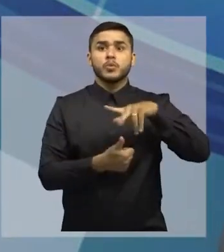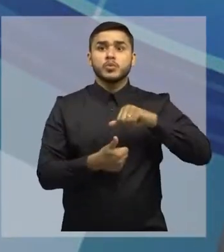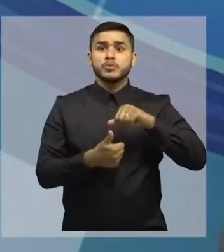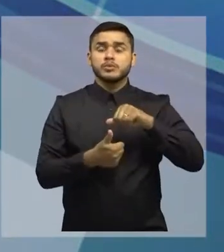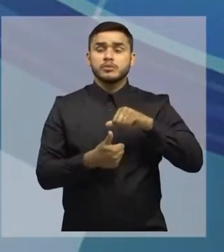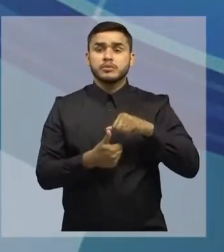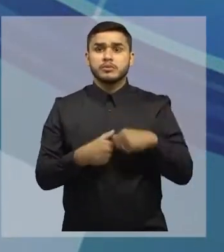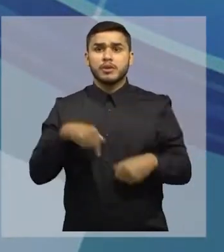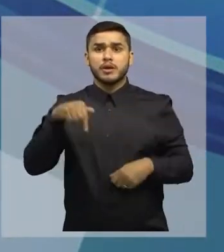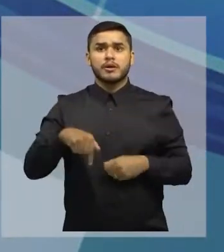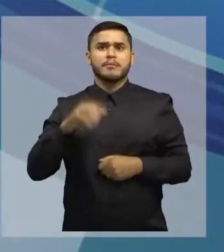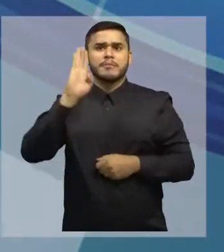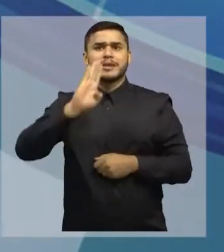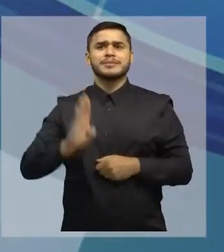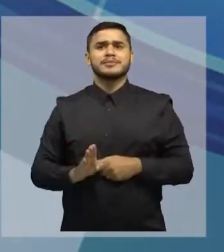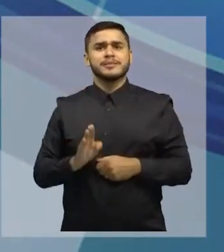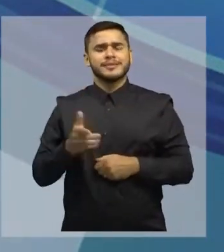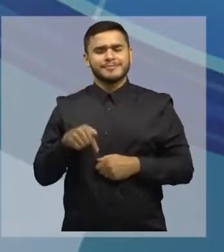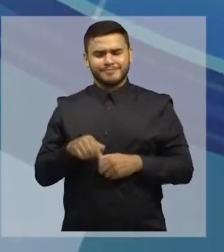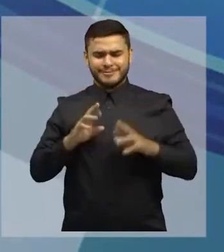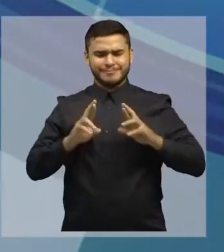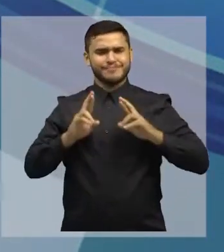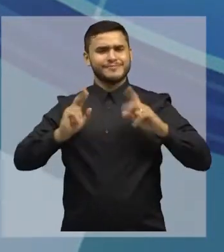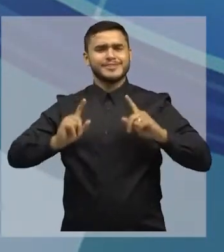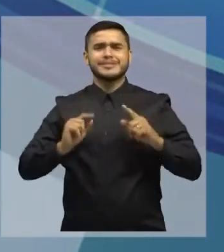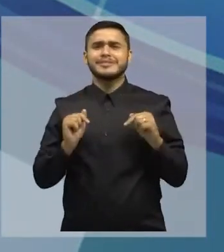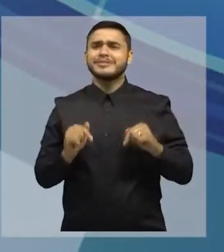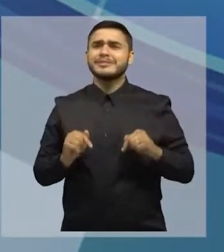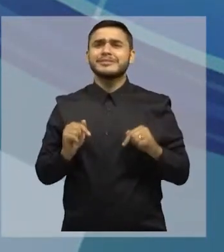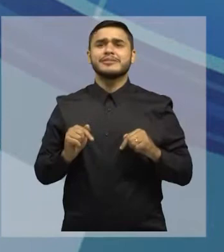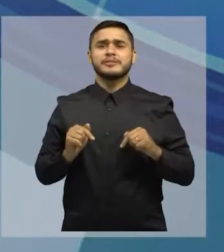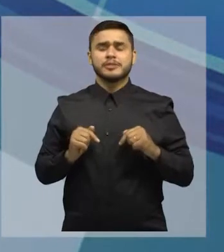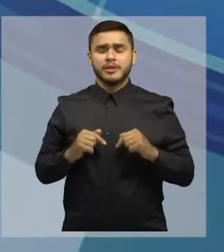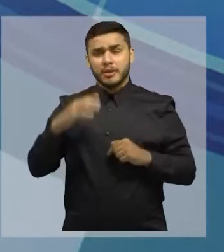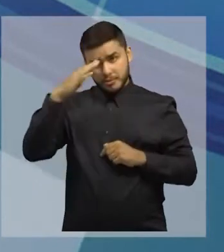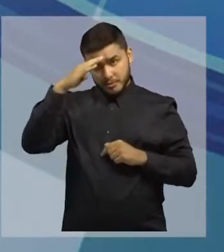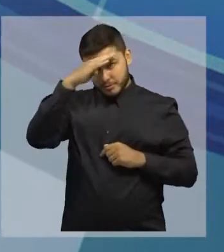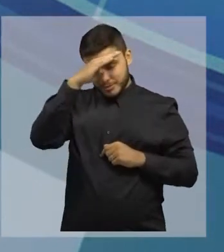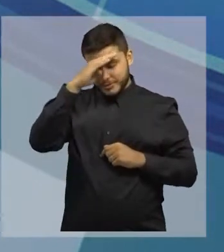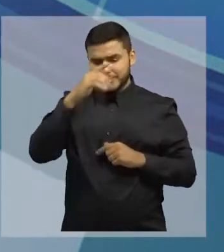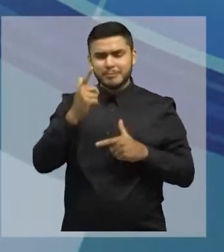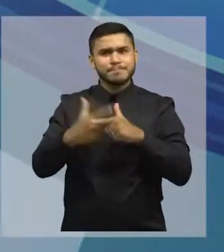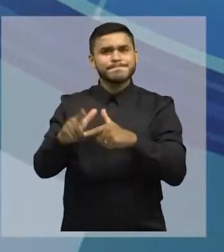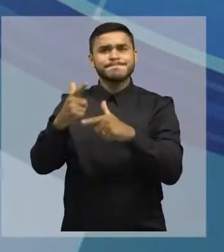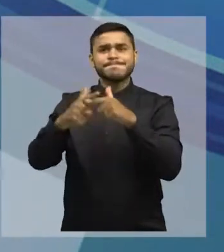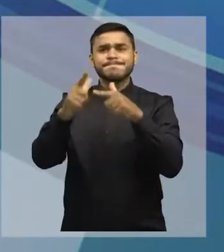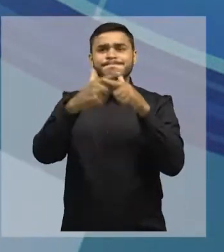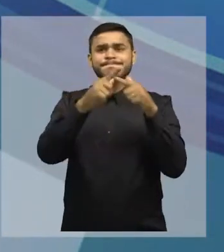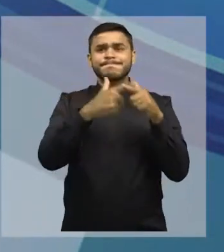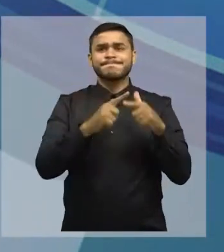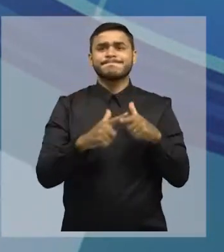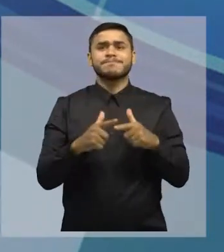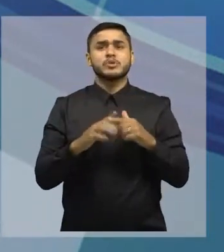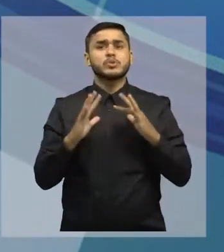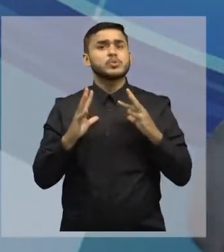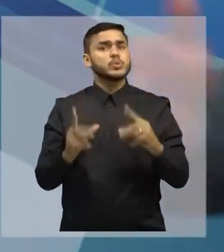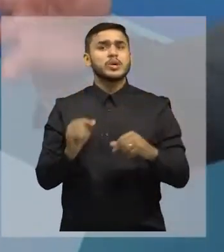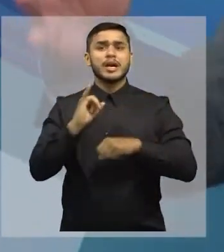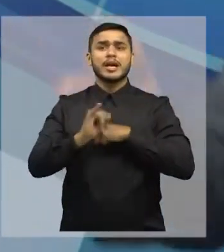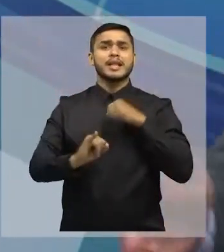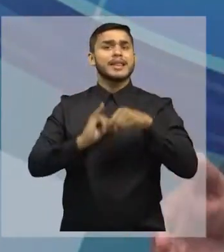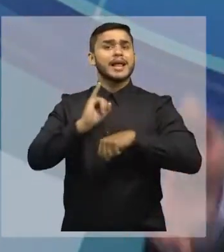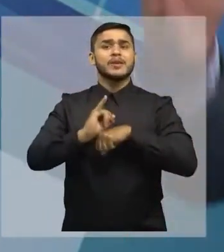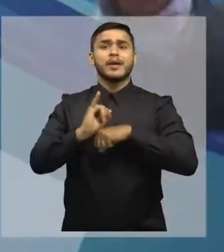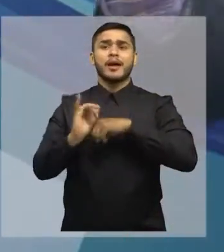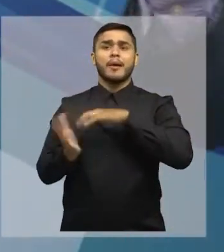um presidente que, ao longo do seu primeiro ano de mandato, conseguiu criar problemas internacionais de toda natureza, desde